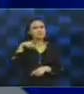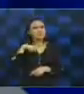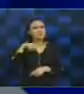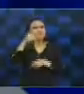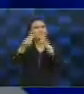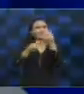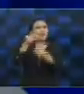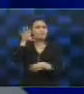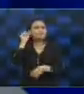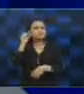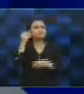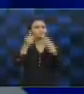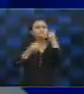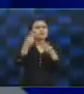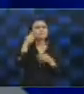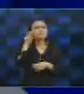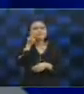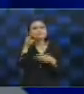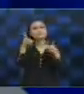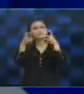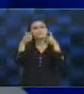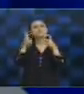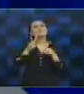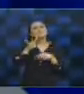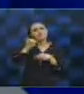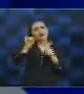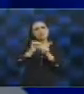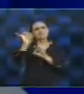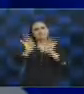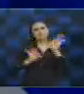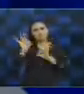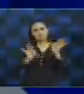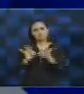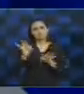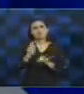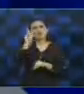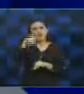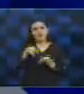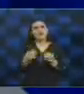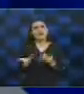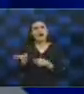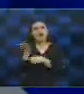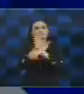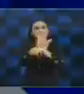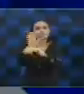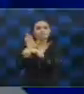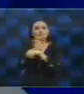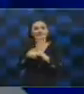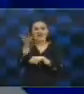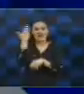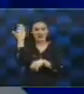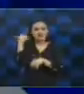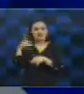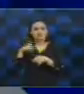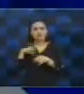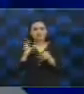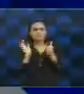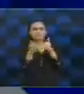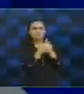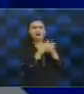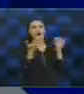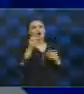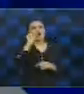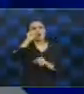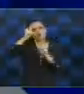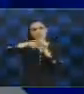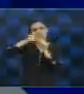sim, trabalhar a tarifa social. E nós temos uma obra. O programa foi utilizado. Era um elefante branco antes. Na minha gestão, em